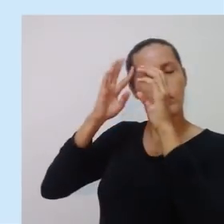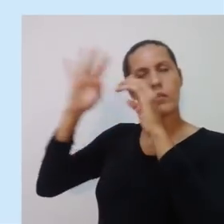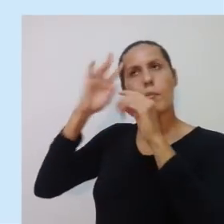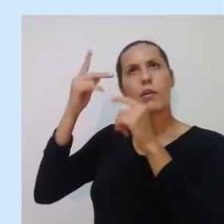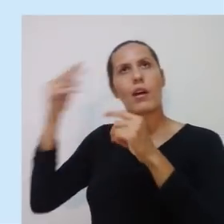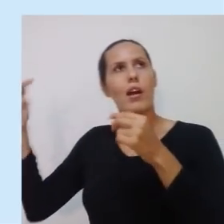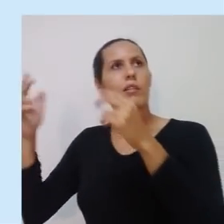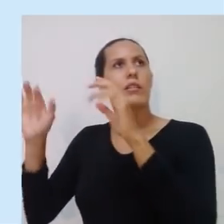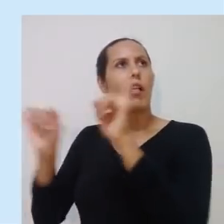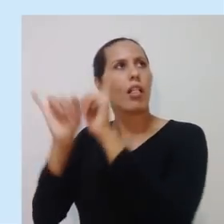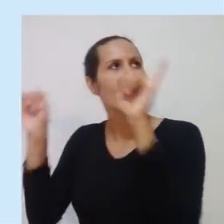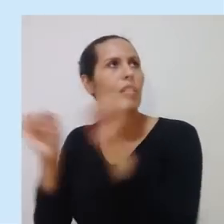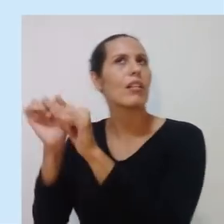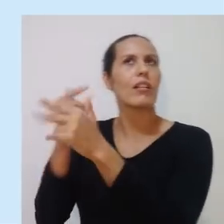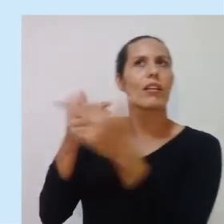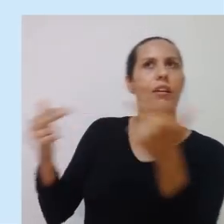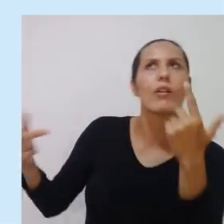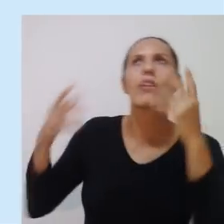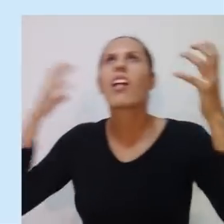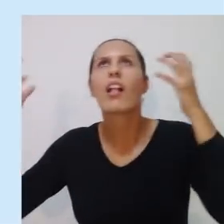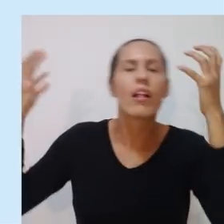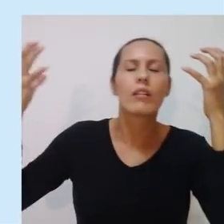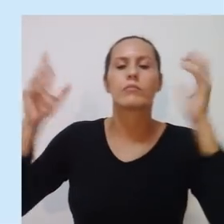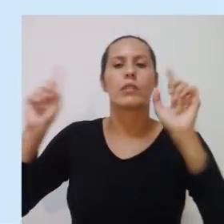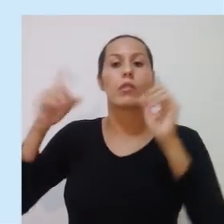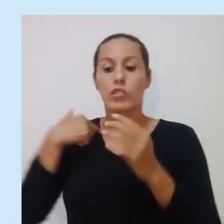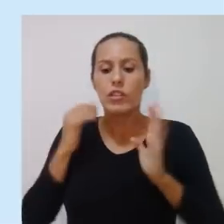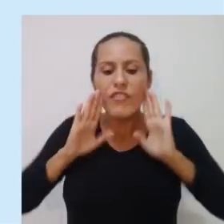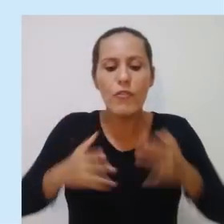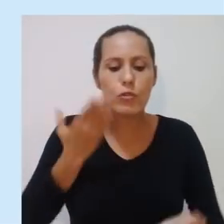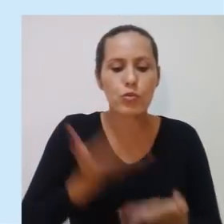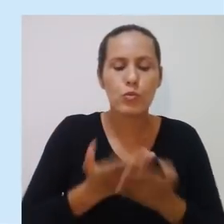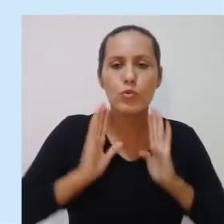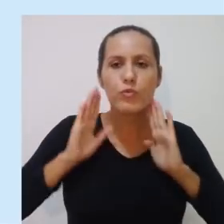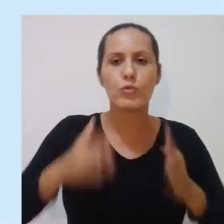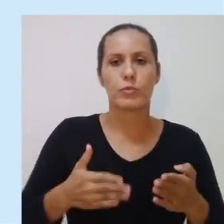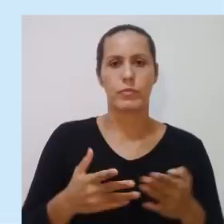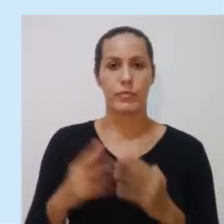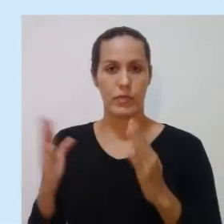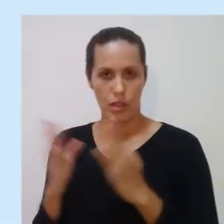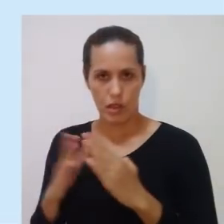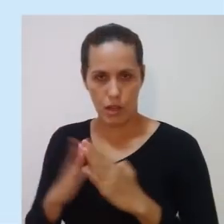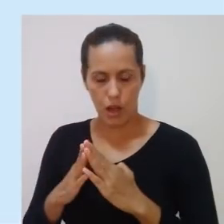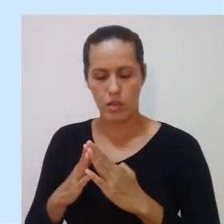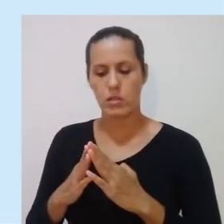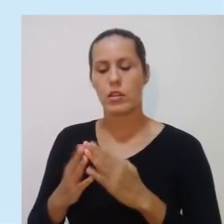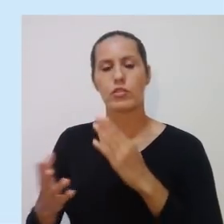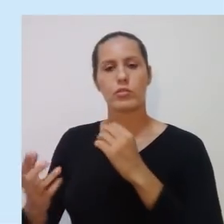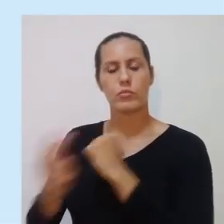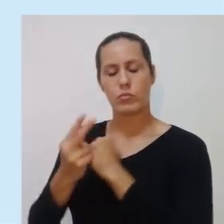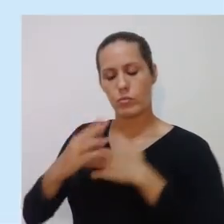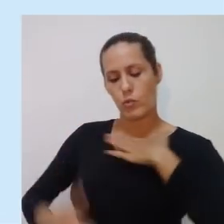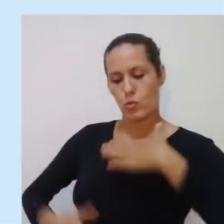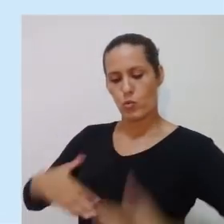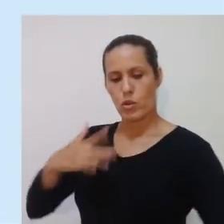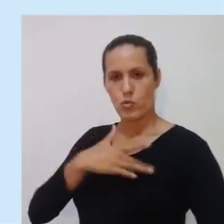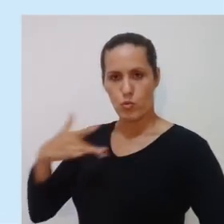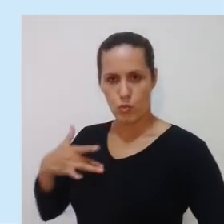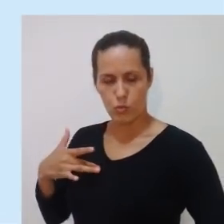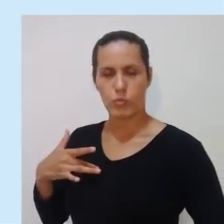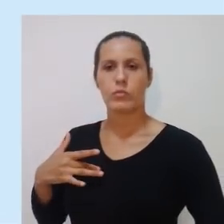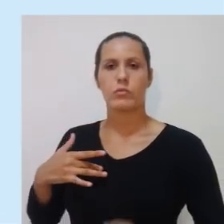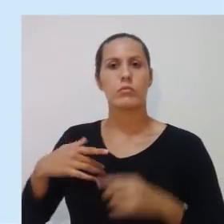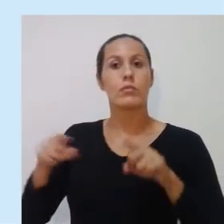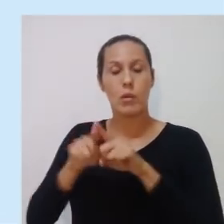higiene mental, para a gente não ficar pensando em bobagem, para a gente não ficar desesperado, a gente estuda. Em casa a gente cuida da saúde